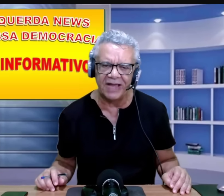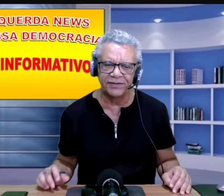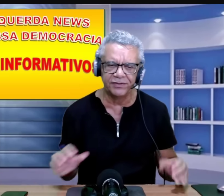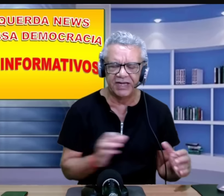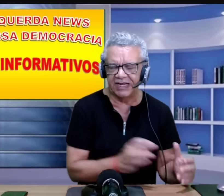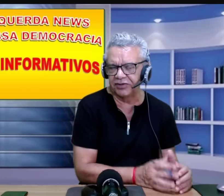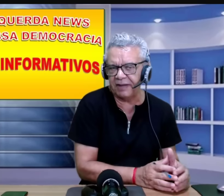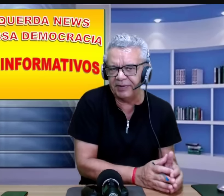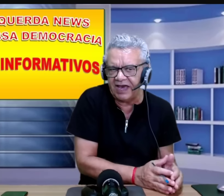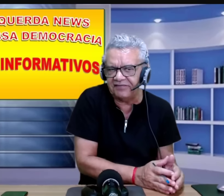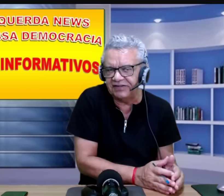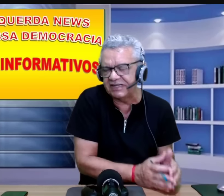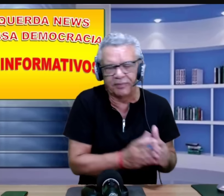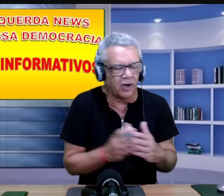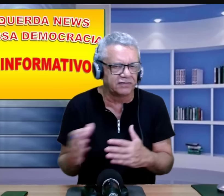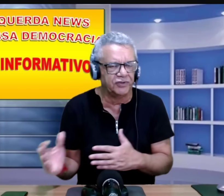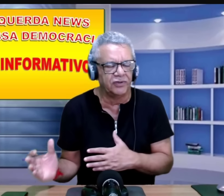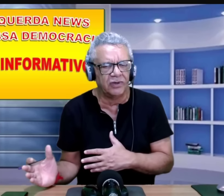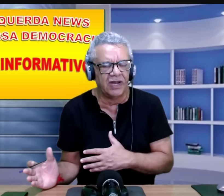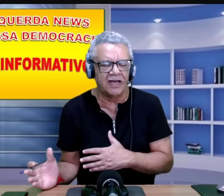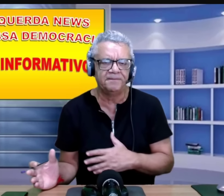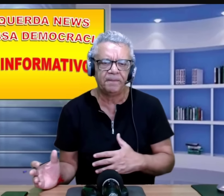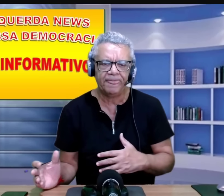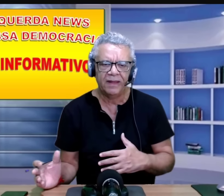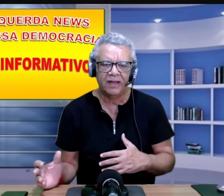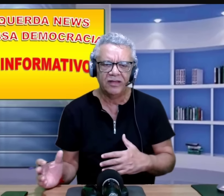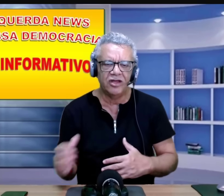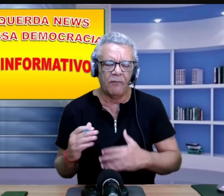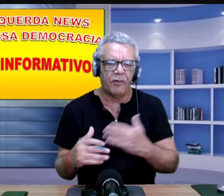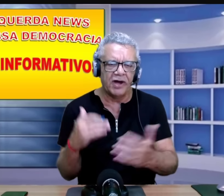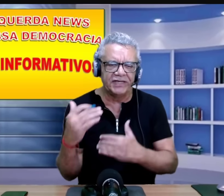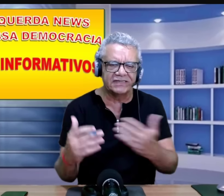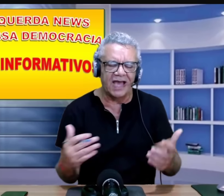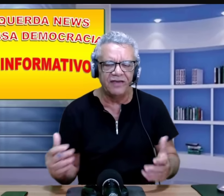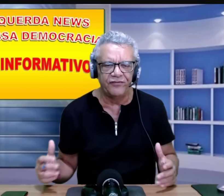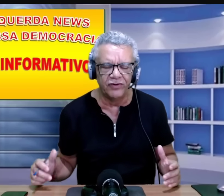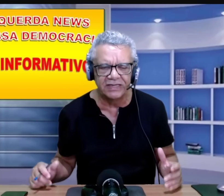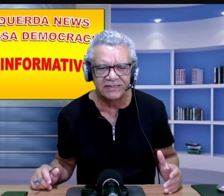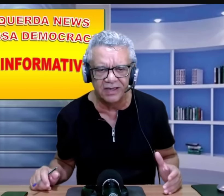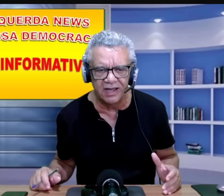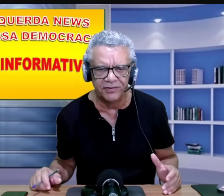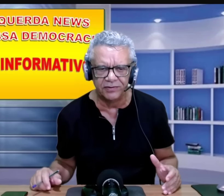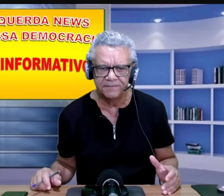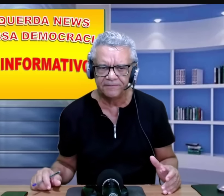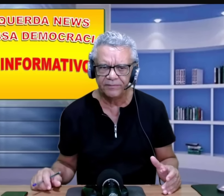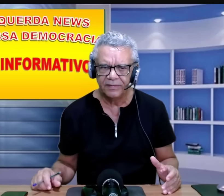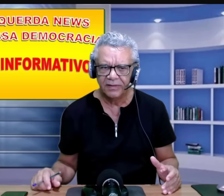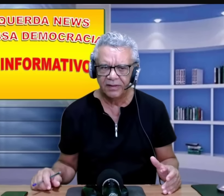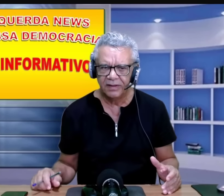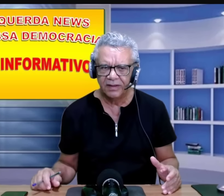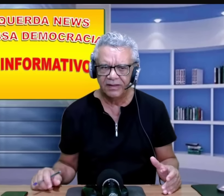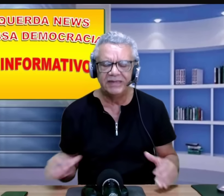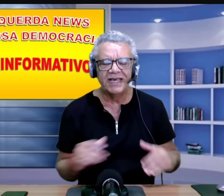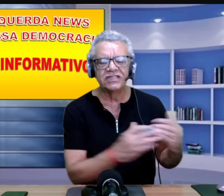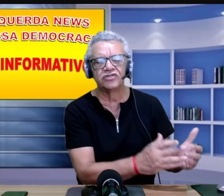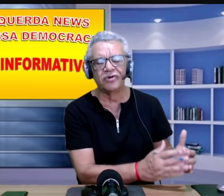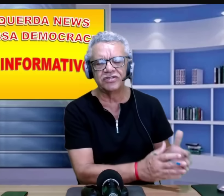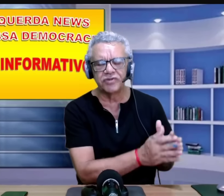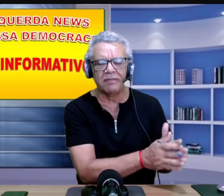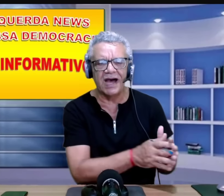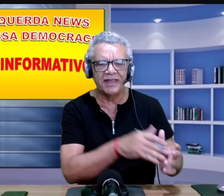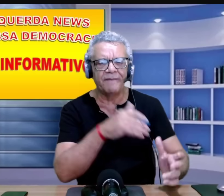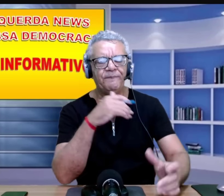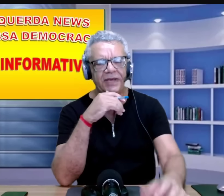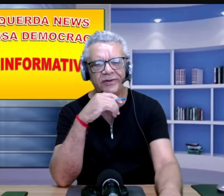o fato do diretor da PF ser próximo do Lula não pode estar influenciando em